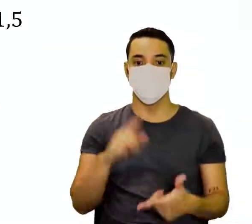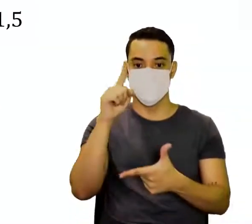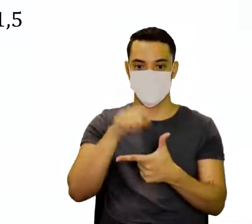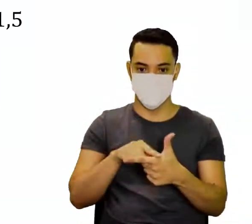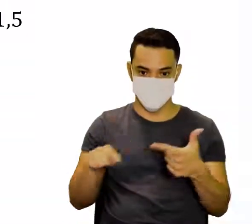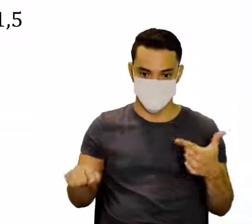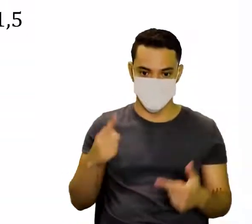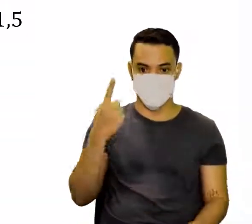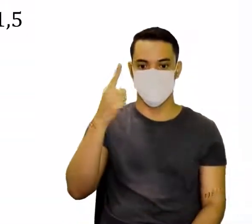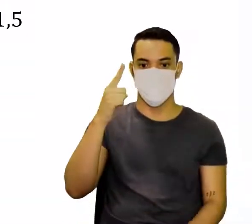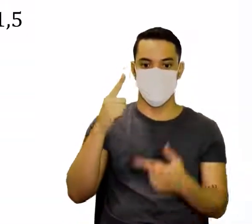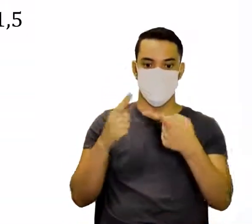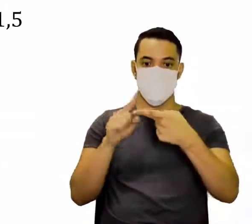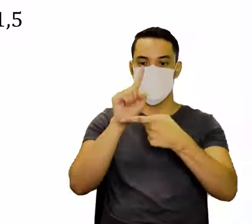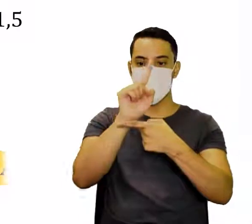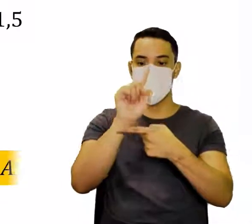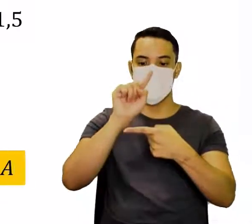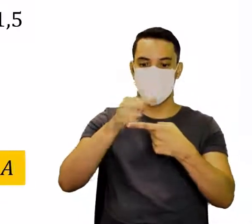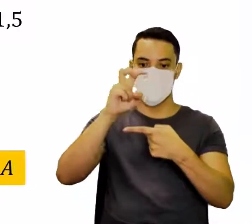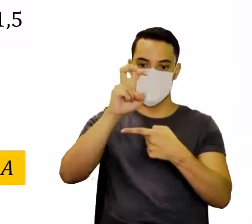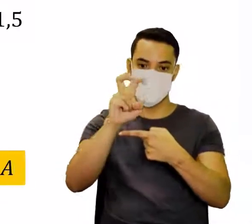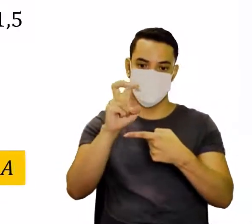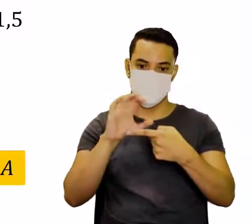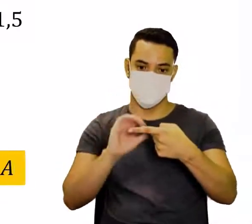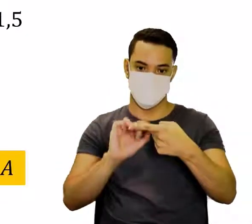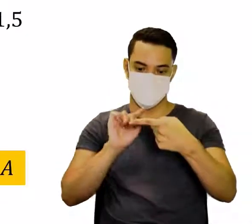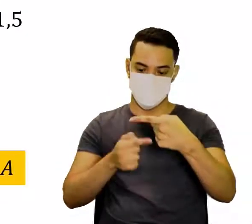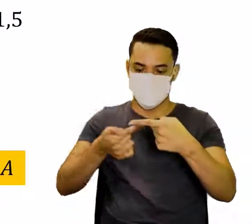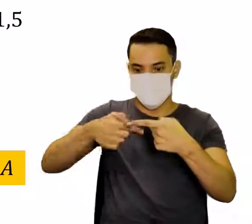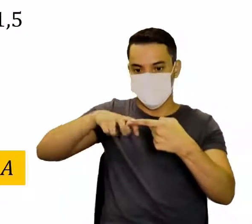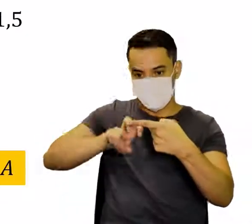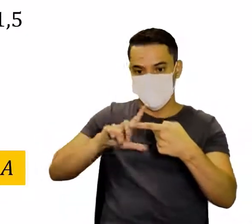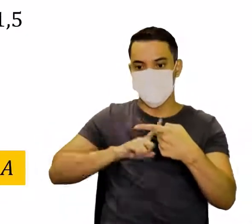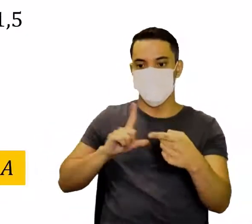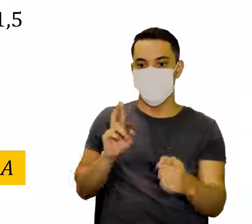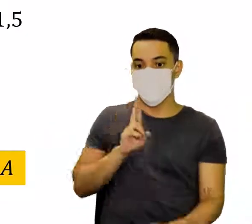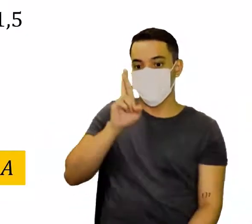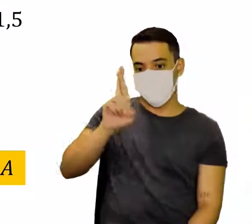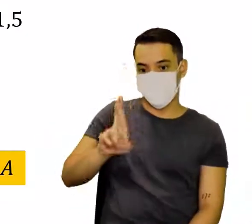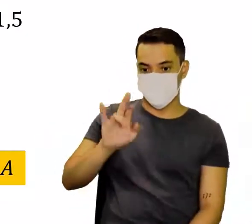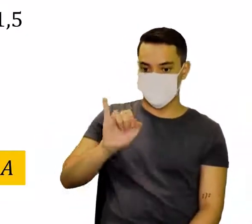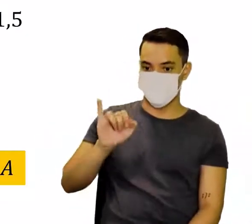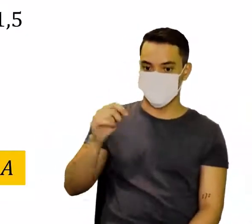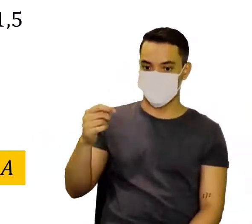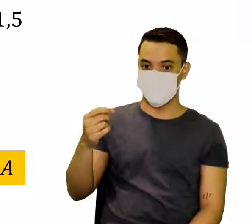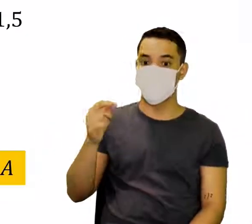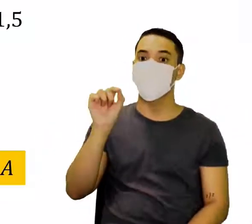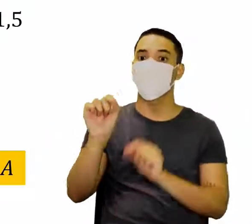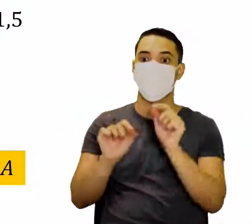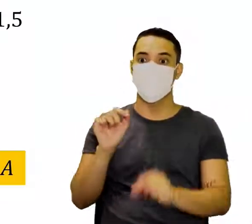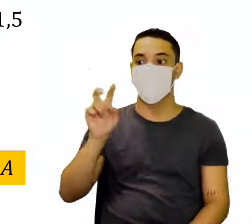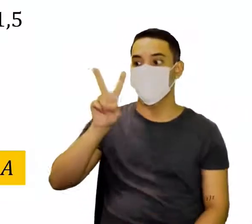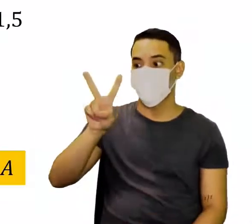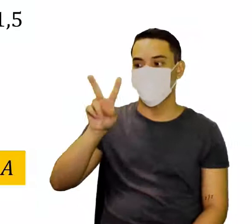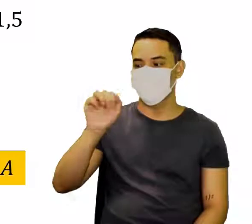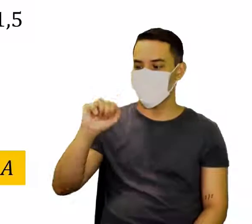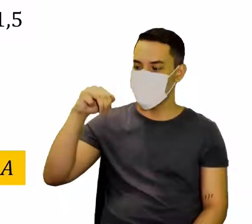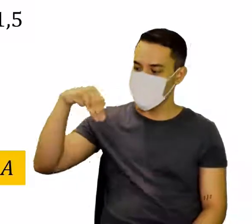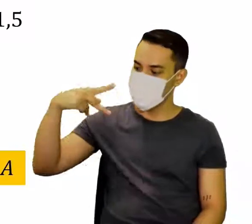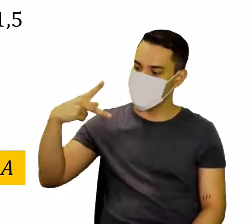Dividindo 1,5 por 0,75, eu vou ter a corrente que atravessa, é 2 amperes, ok?